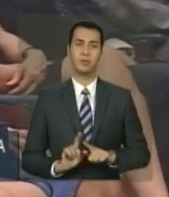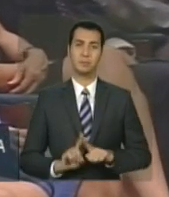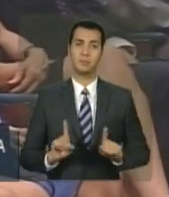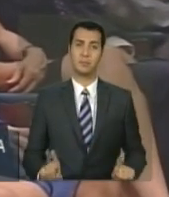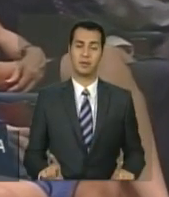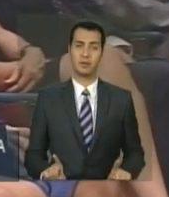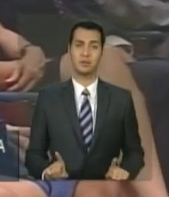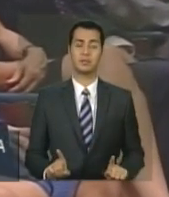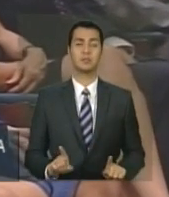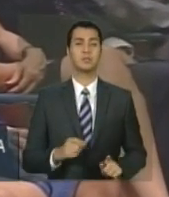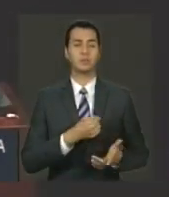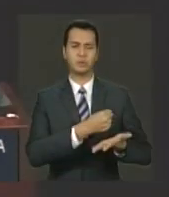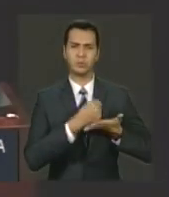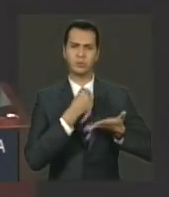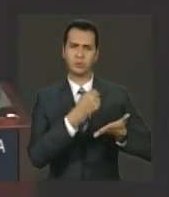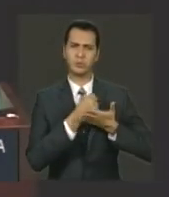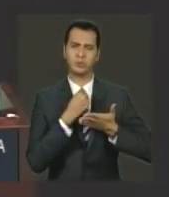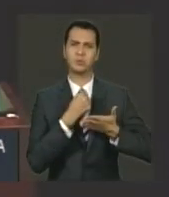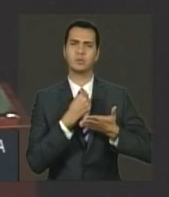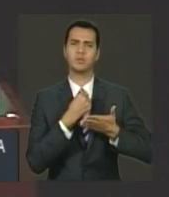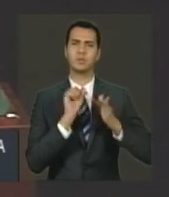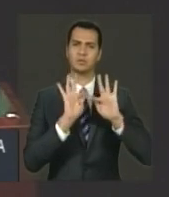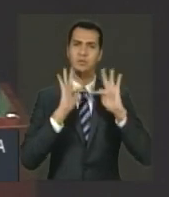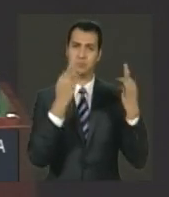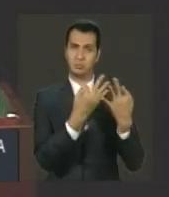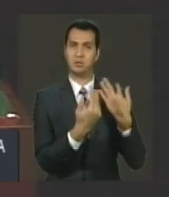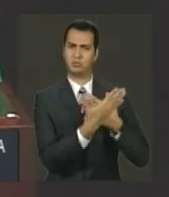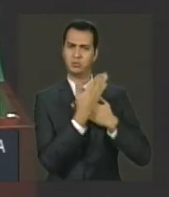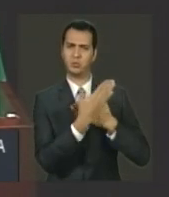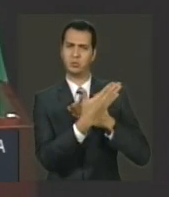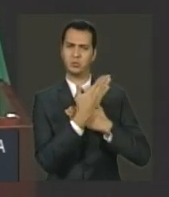e apoio de minha família,